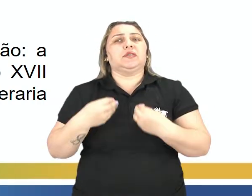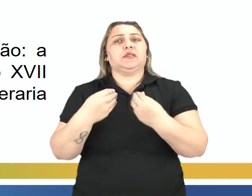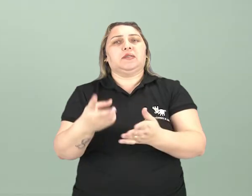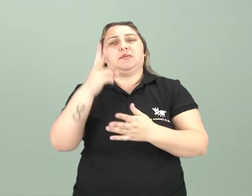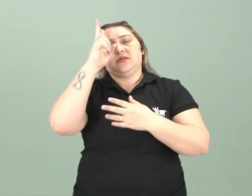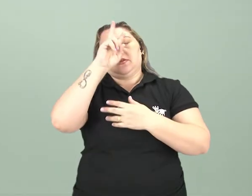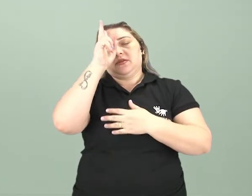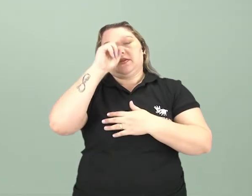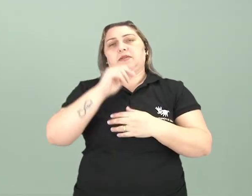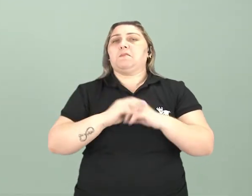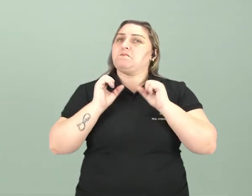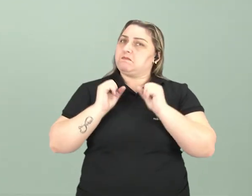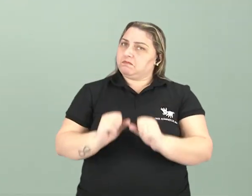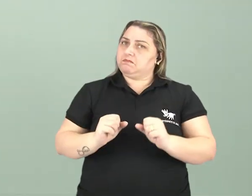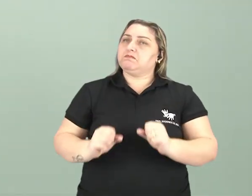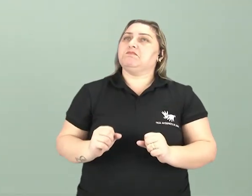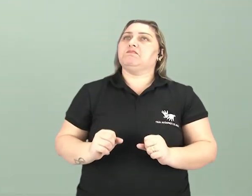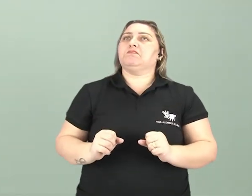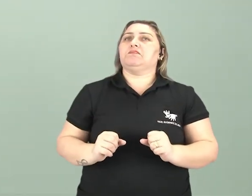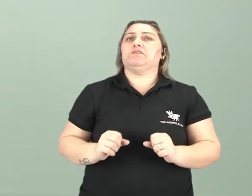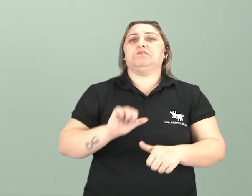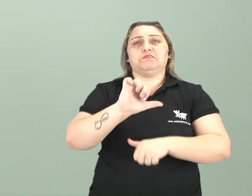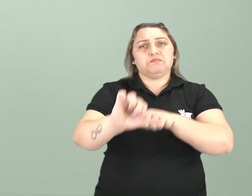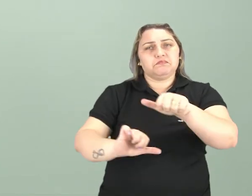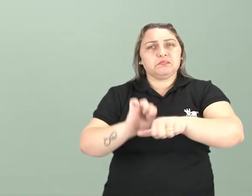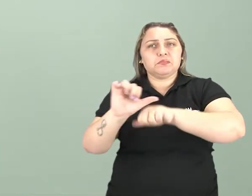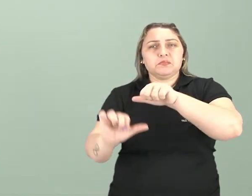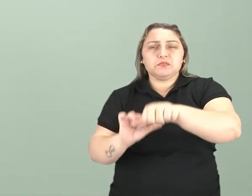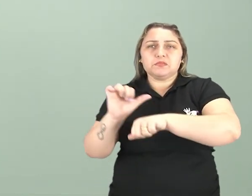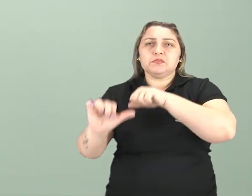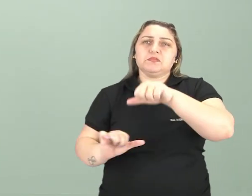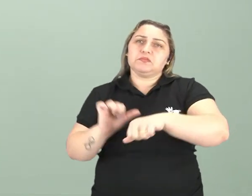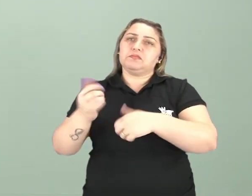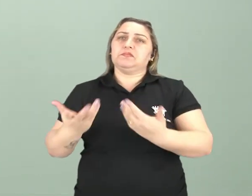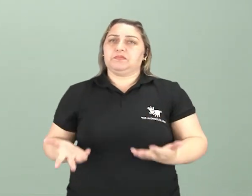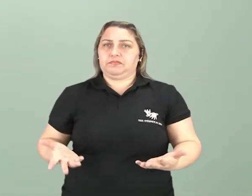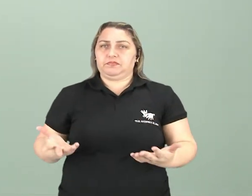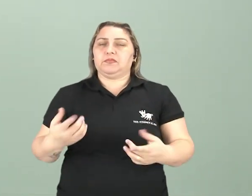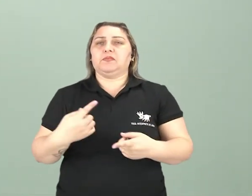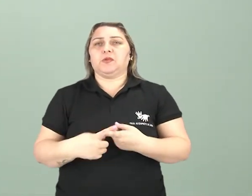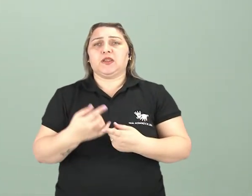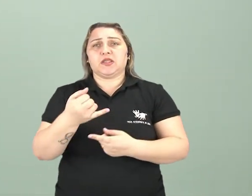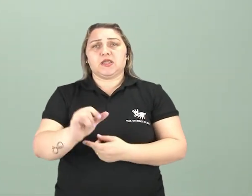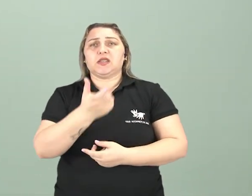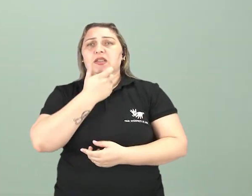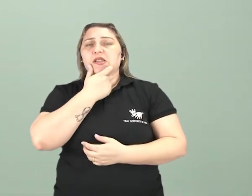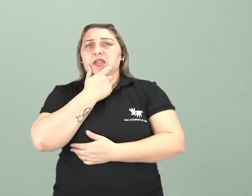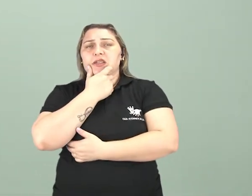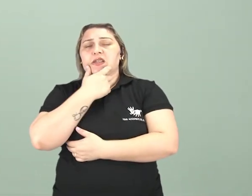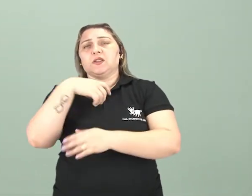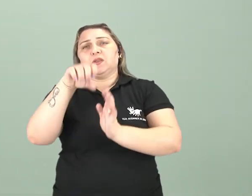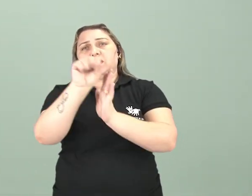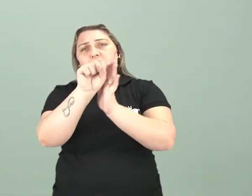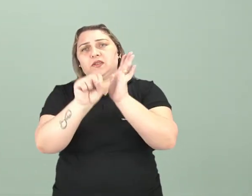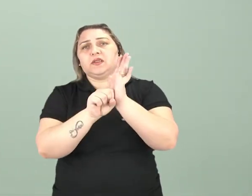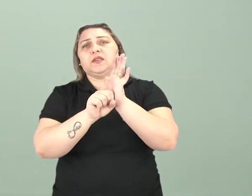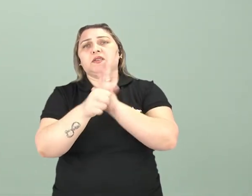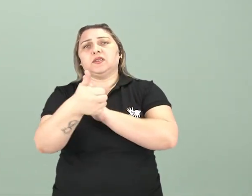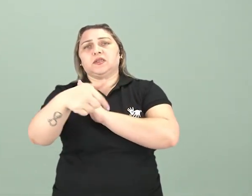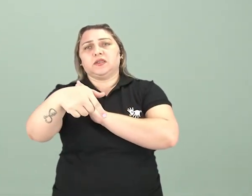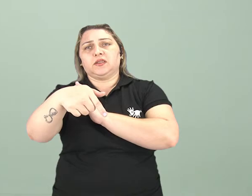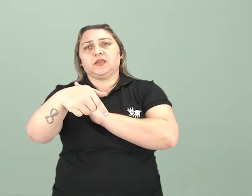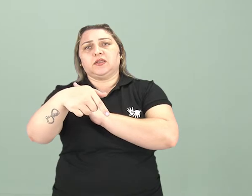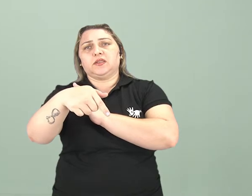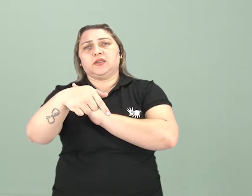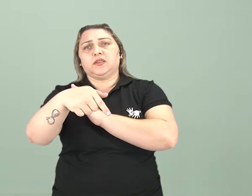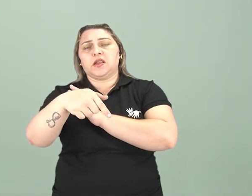Mas isso, dependendo do lugar que você dá para a história, ela pode alterar várias